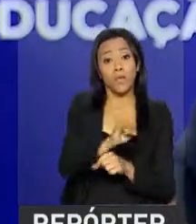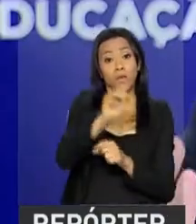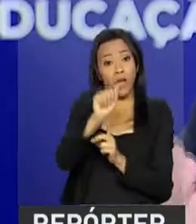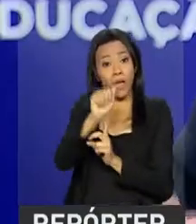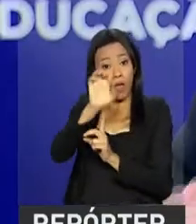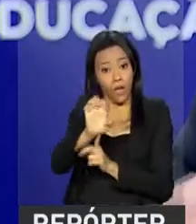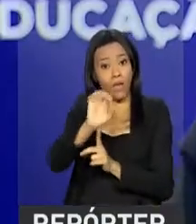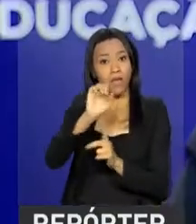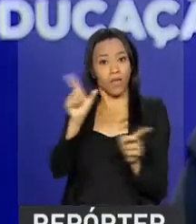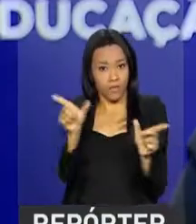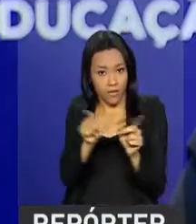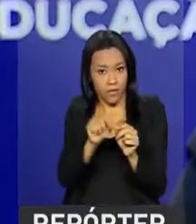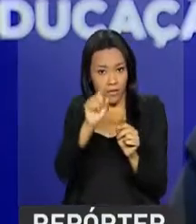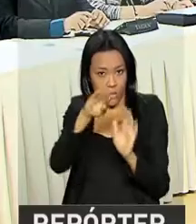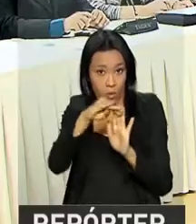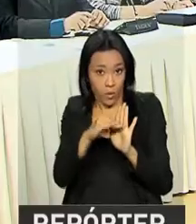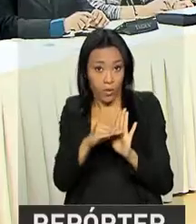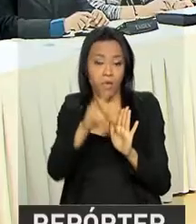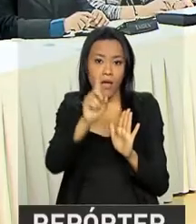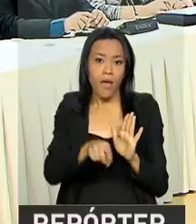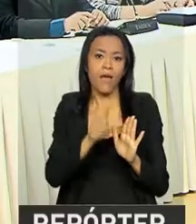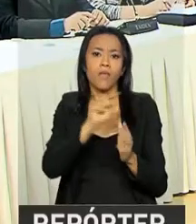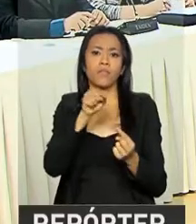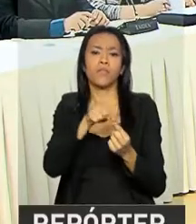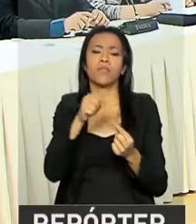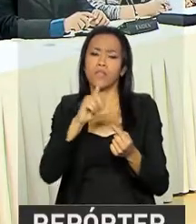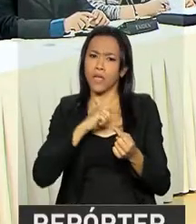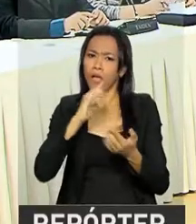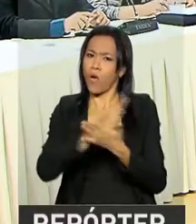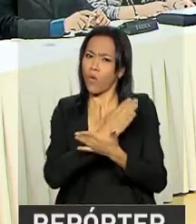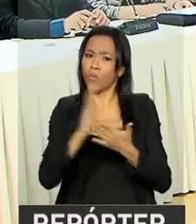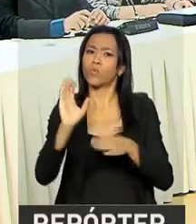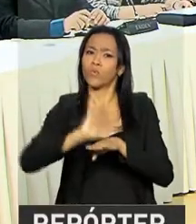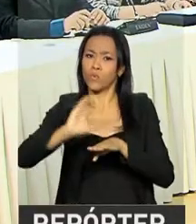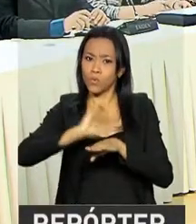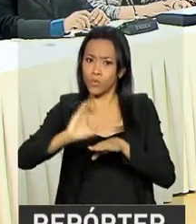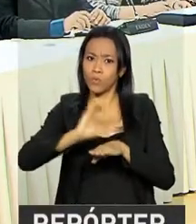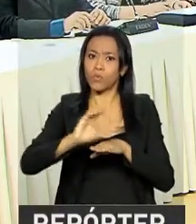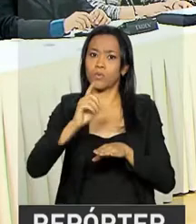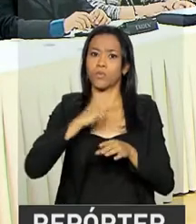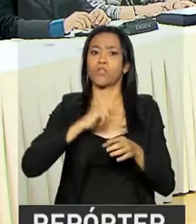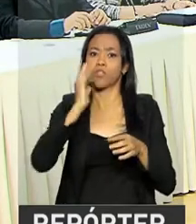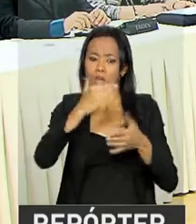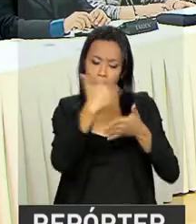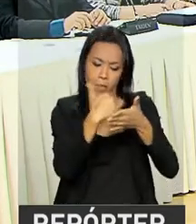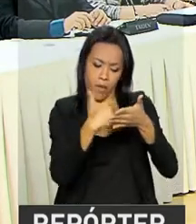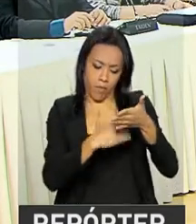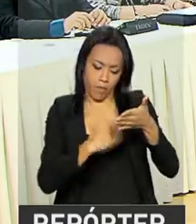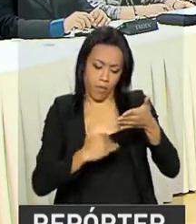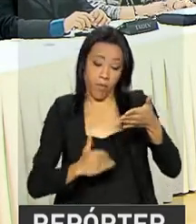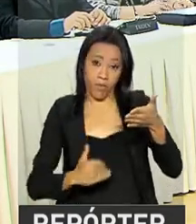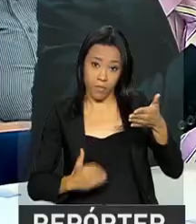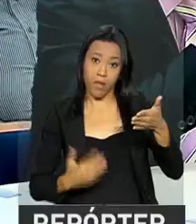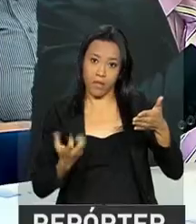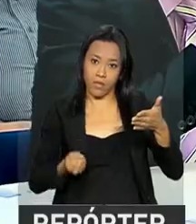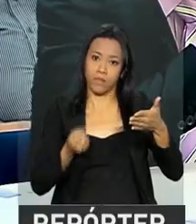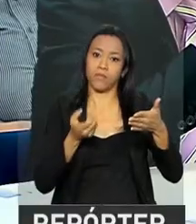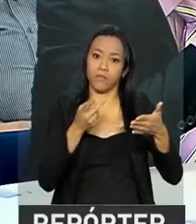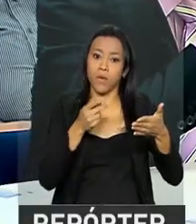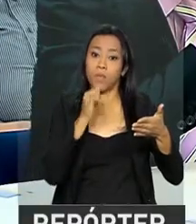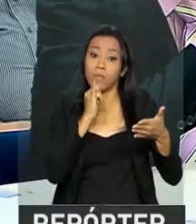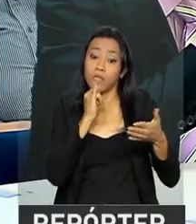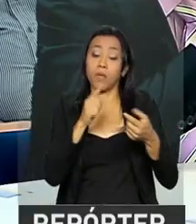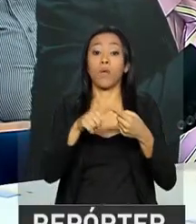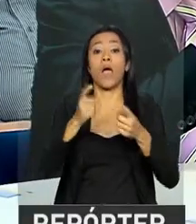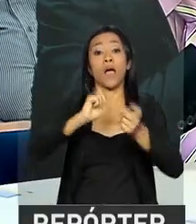brasileiro para isso alguns cursos de nível superior já estão na lista de aceitação uso como